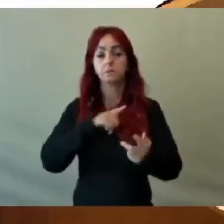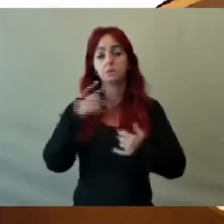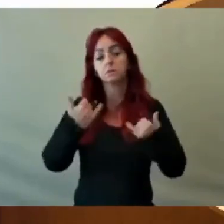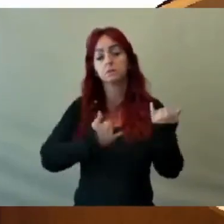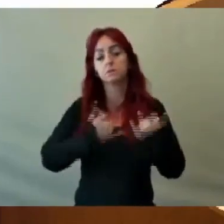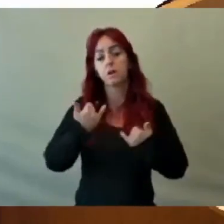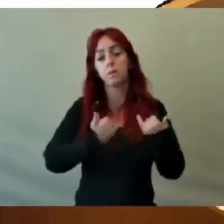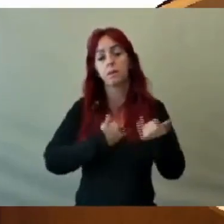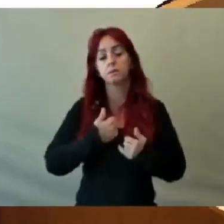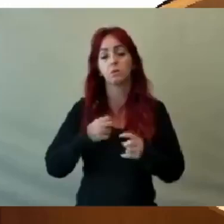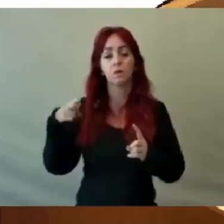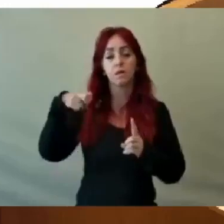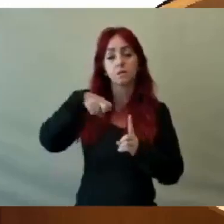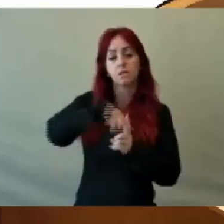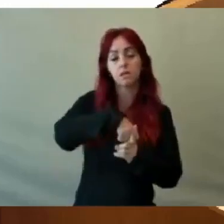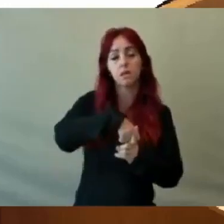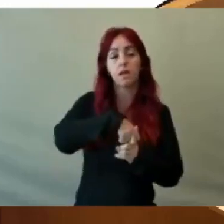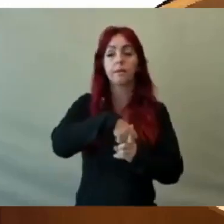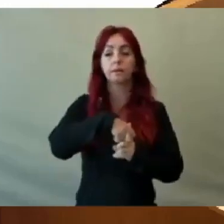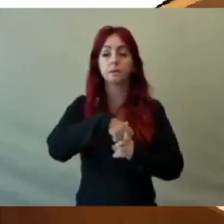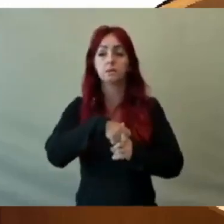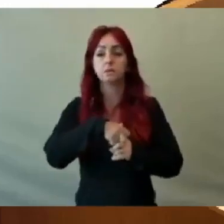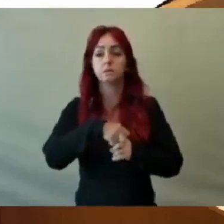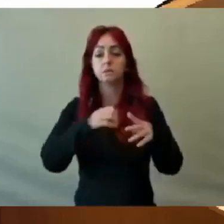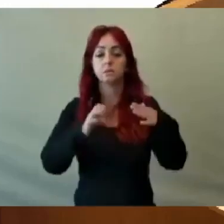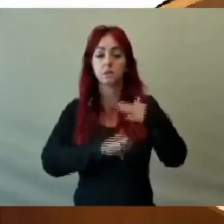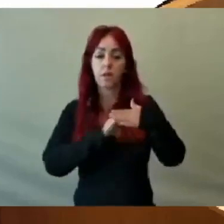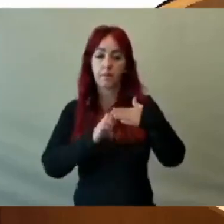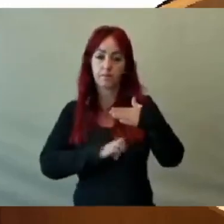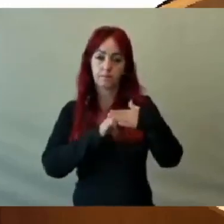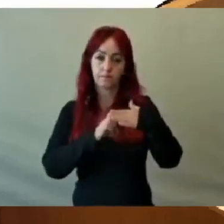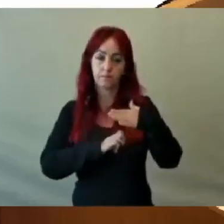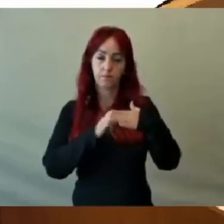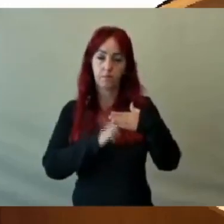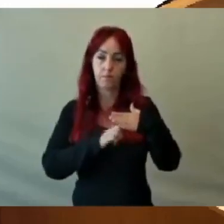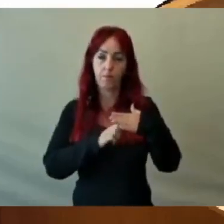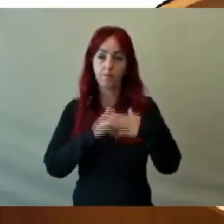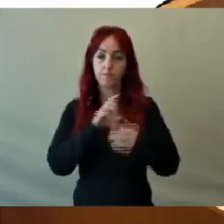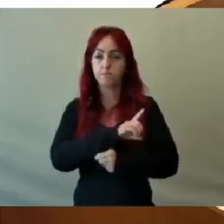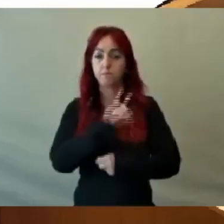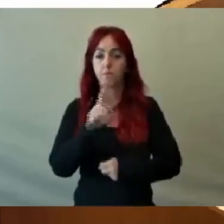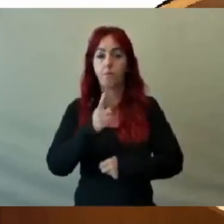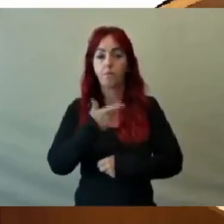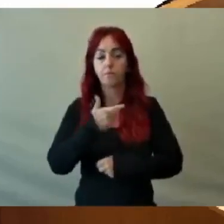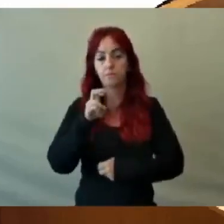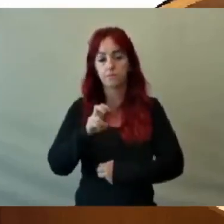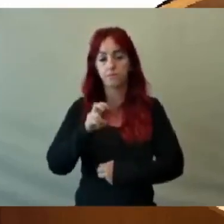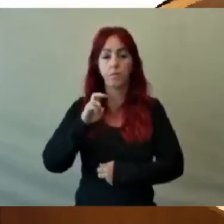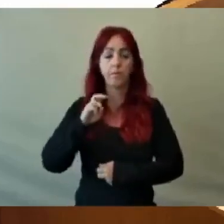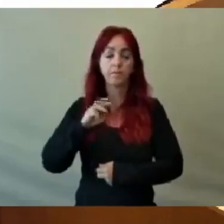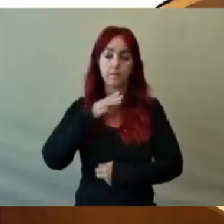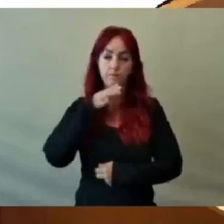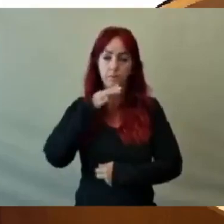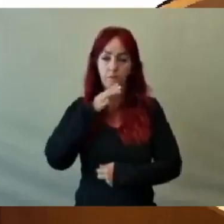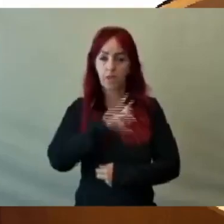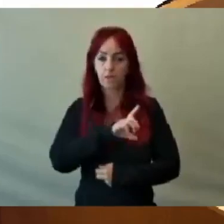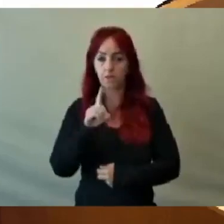transporte sanitário da Empresa Litoral Média, no dia 25 de março de 2024, no retorno do hospital